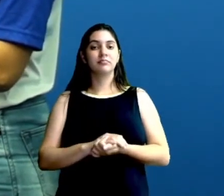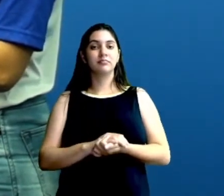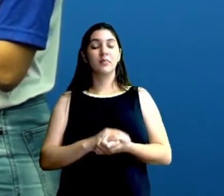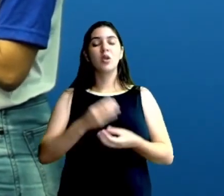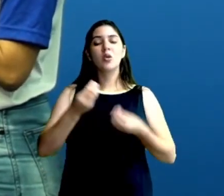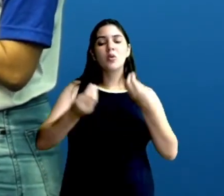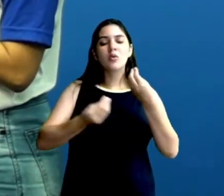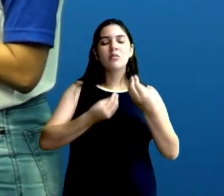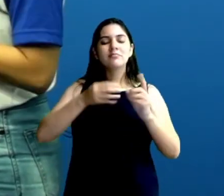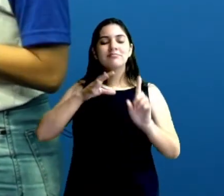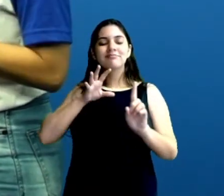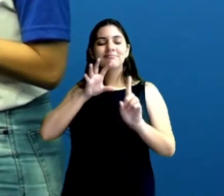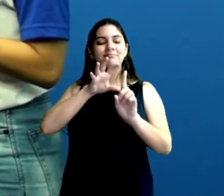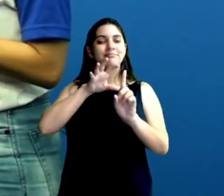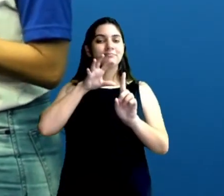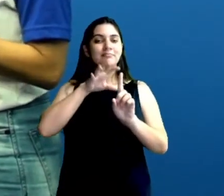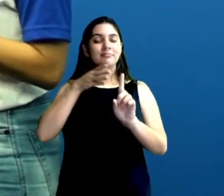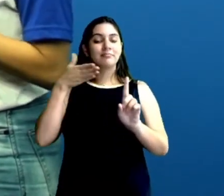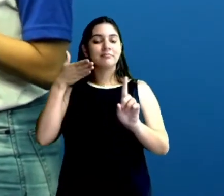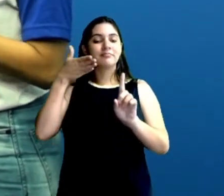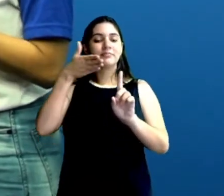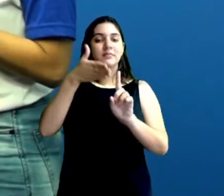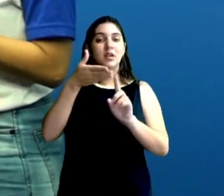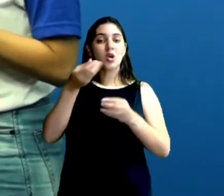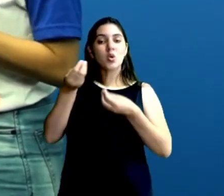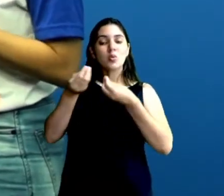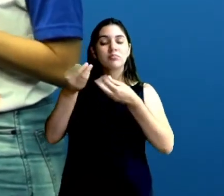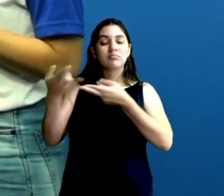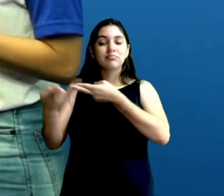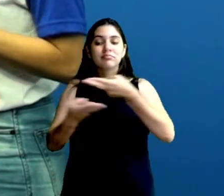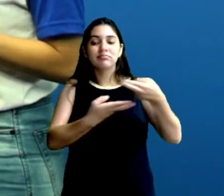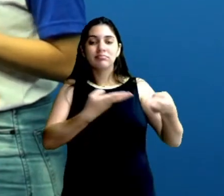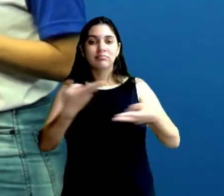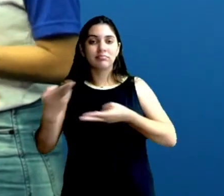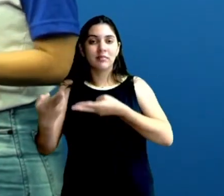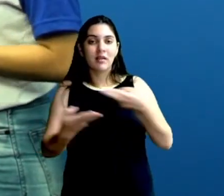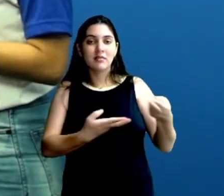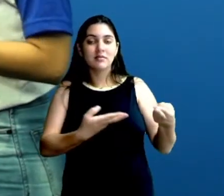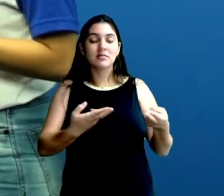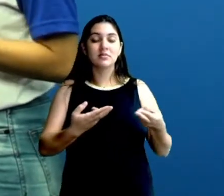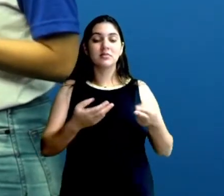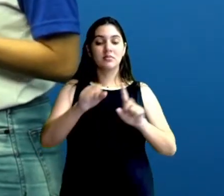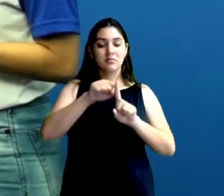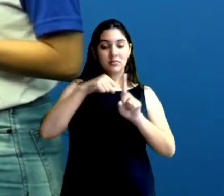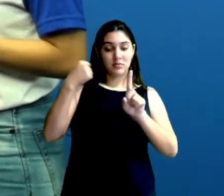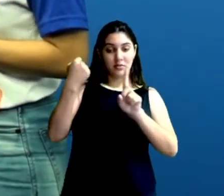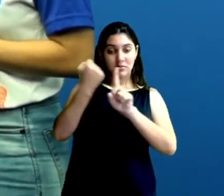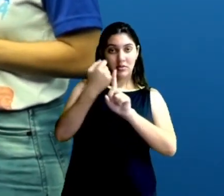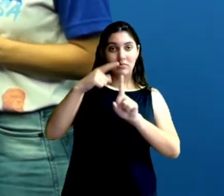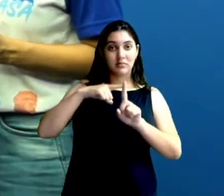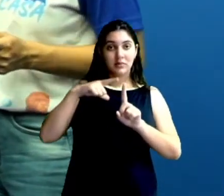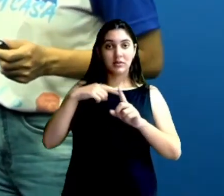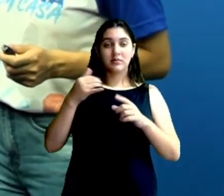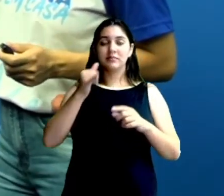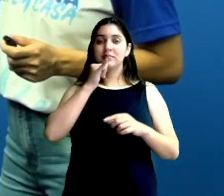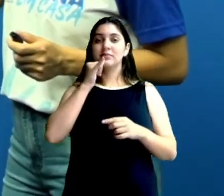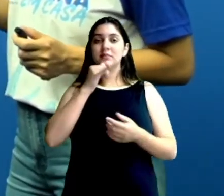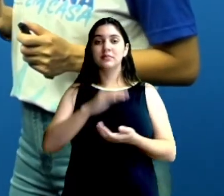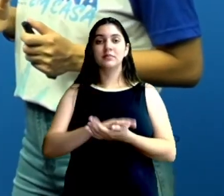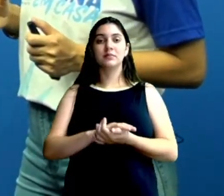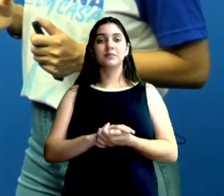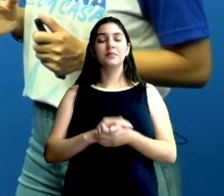isso influencia diretamente o modo de relação social que vai se dar, por